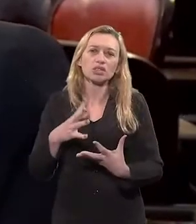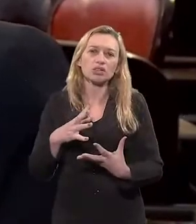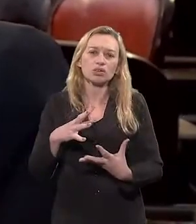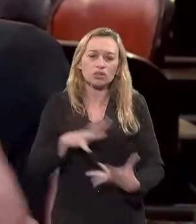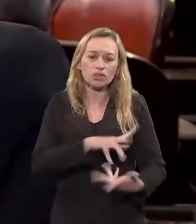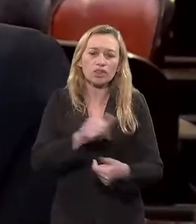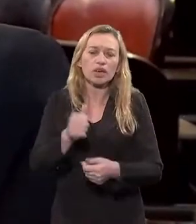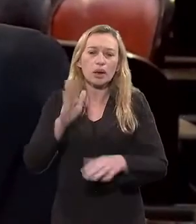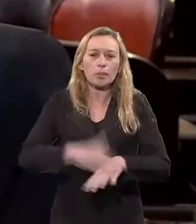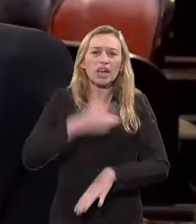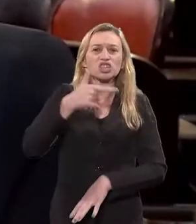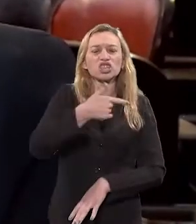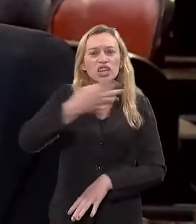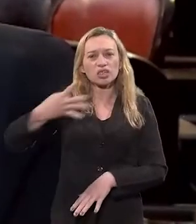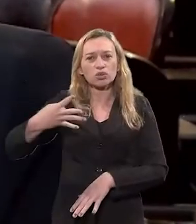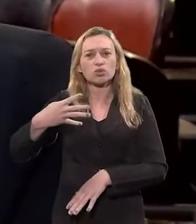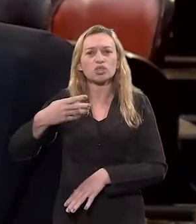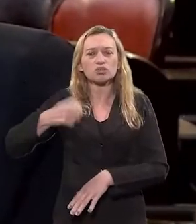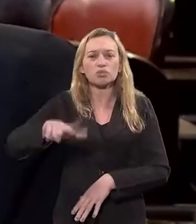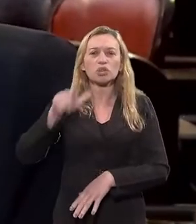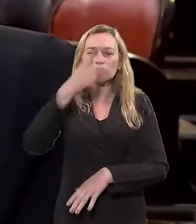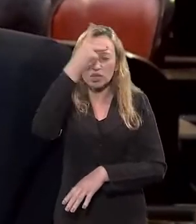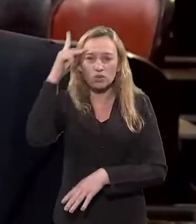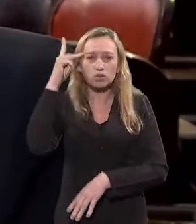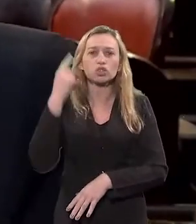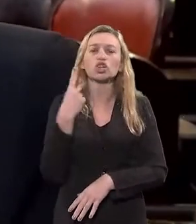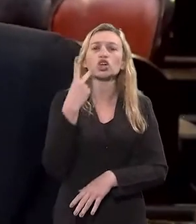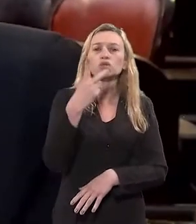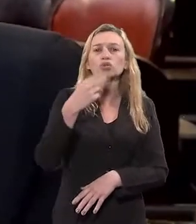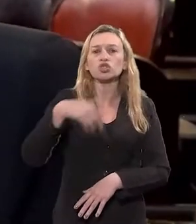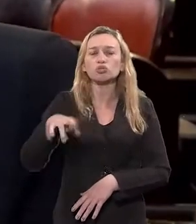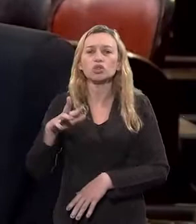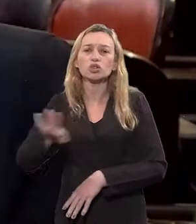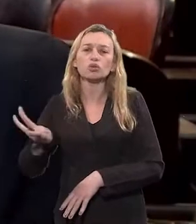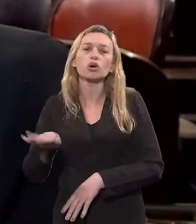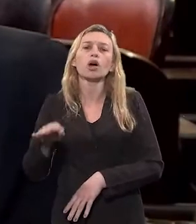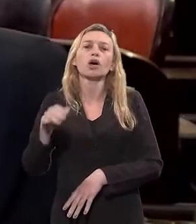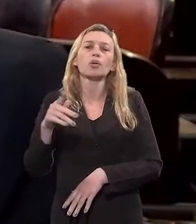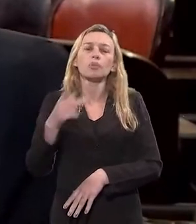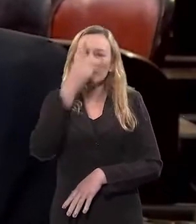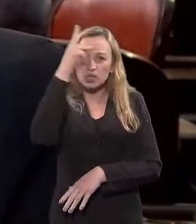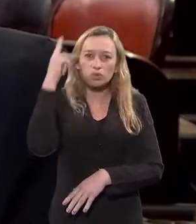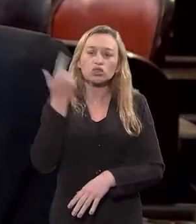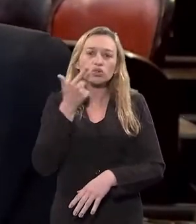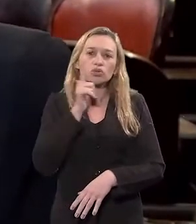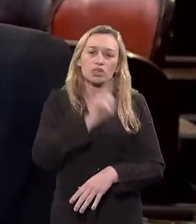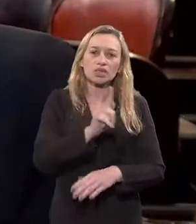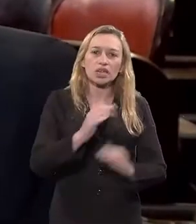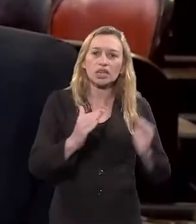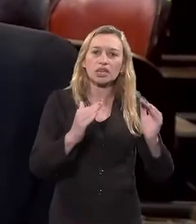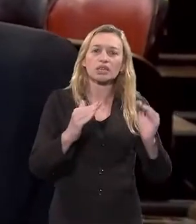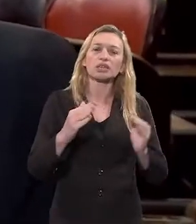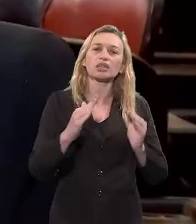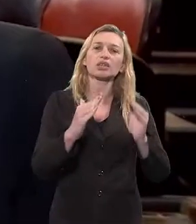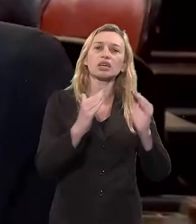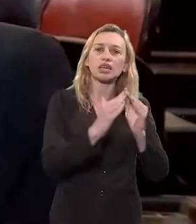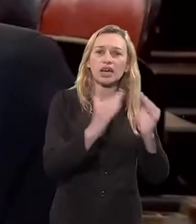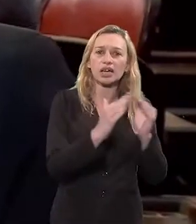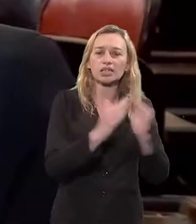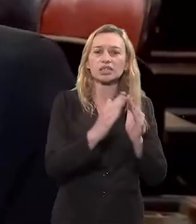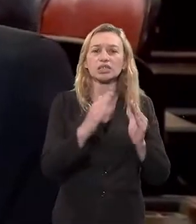de mais de 14 mil pessoas, apenas 2.300 pessoas estão abrigadas em